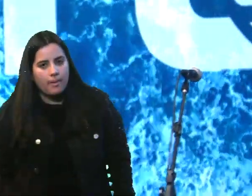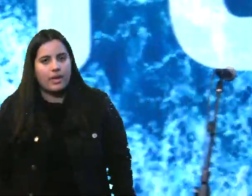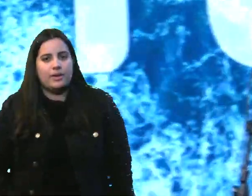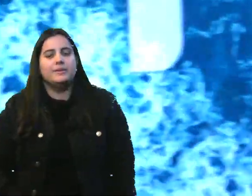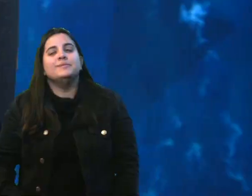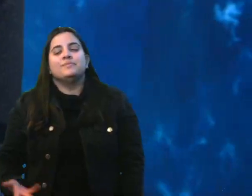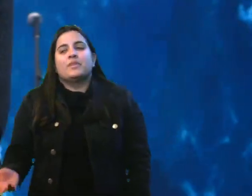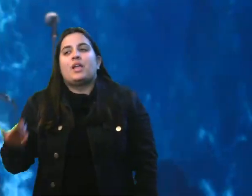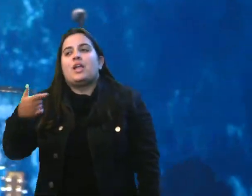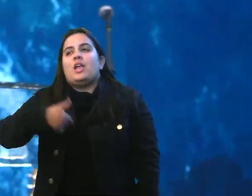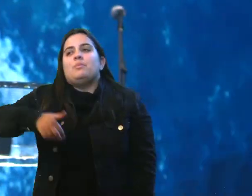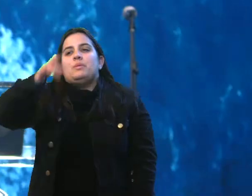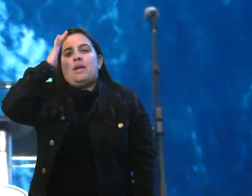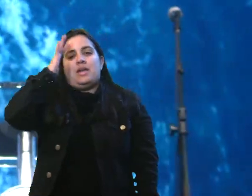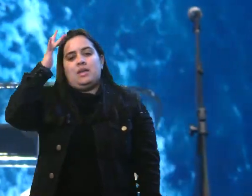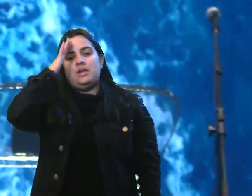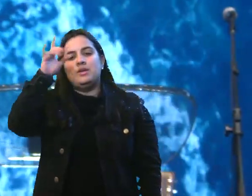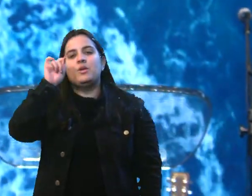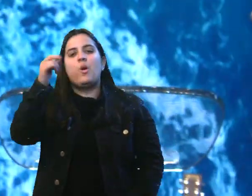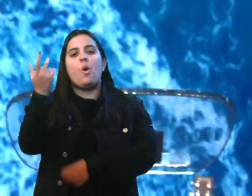assim, uma tamareira.